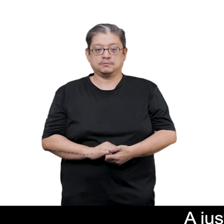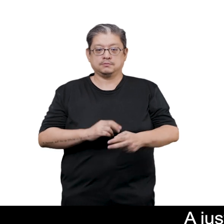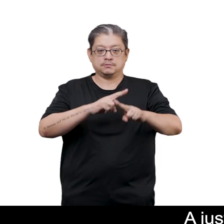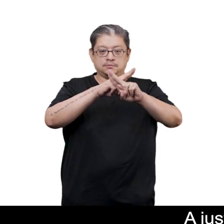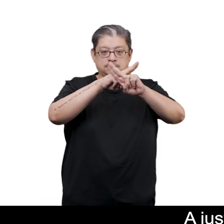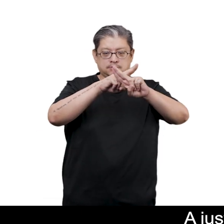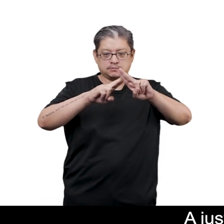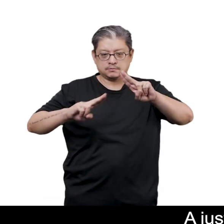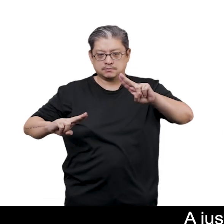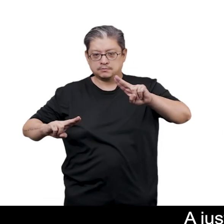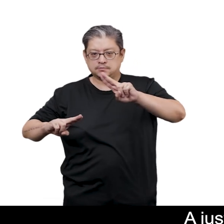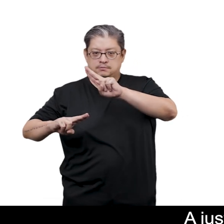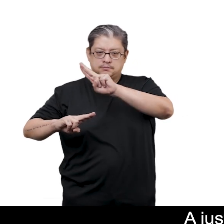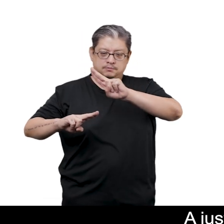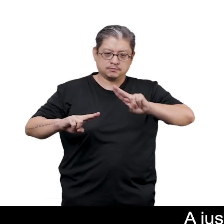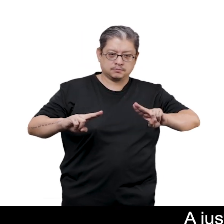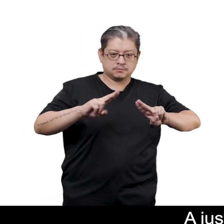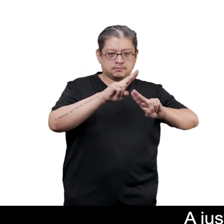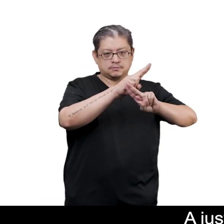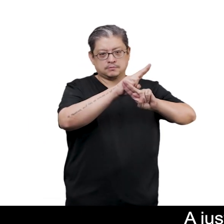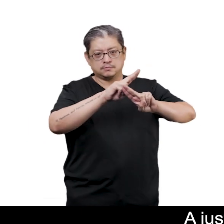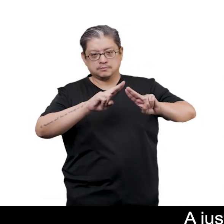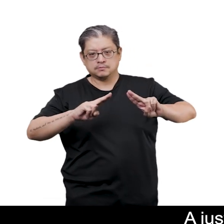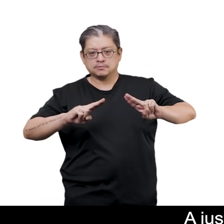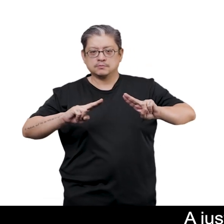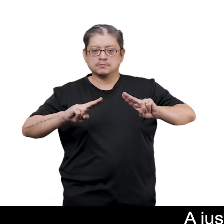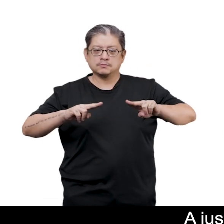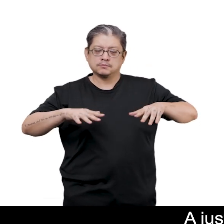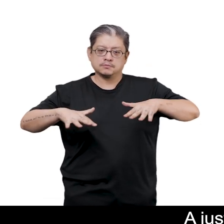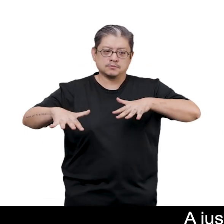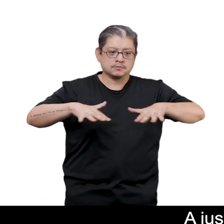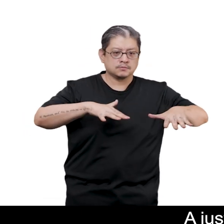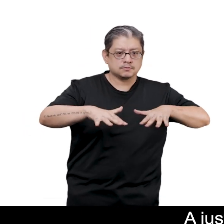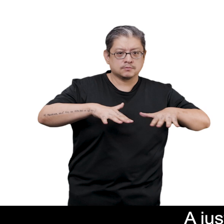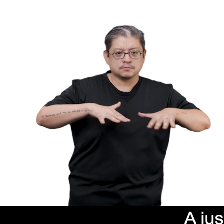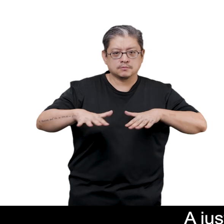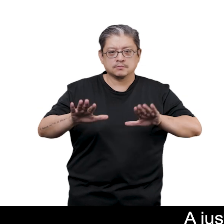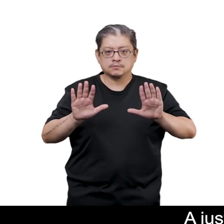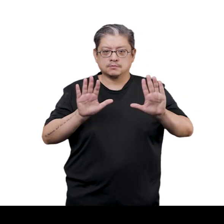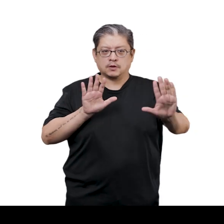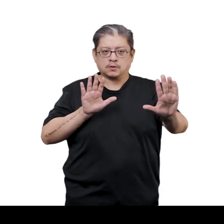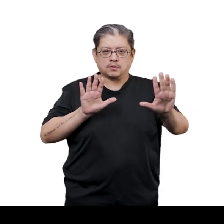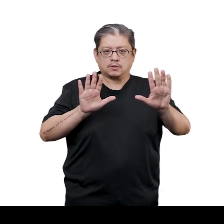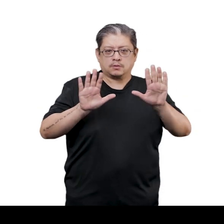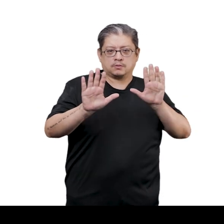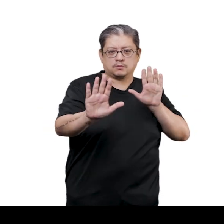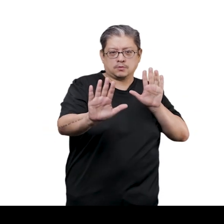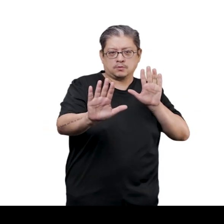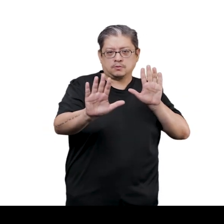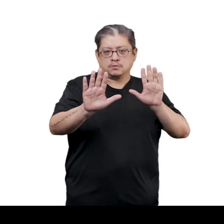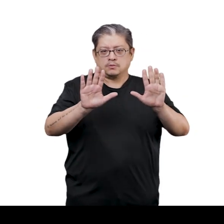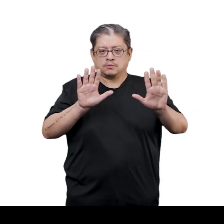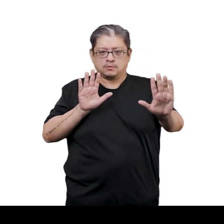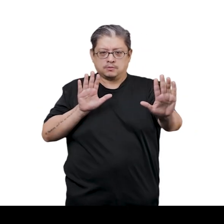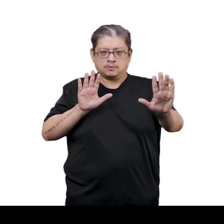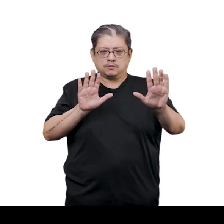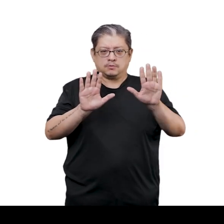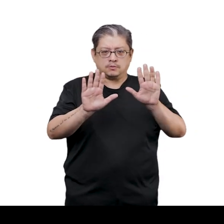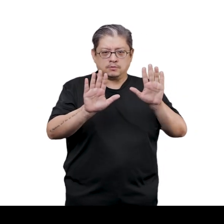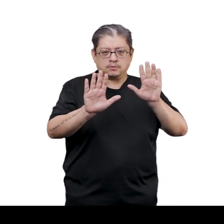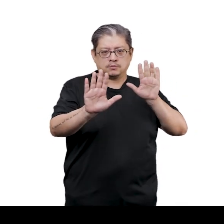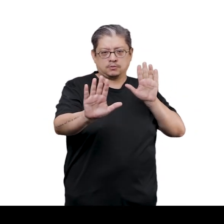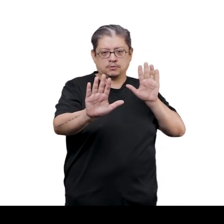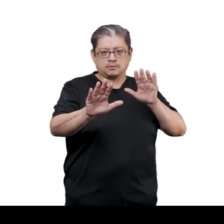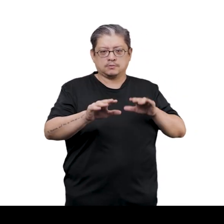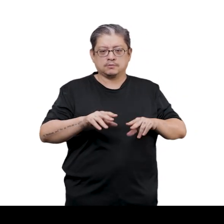A justaposição entre as faixas diagonais sugere movimento e profundidade. Há ângulos agudos que se